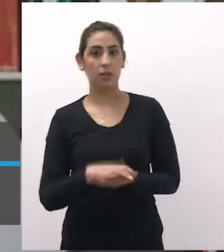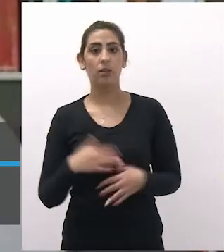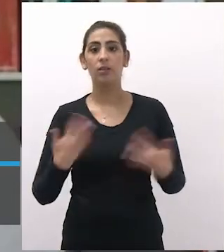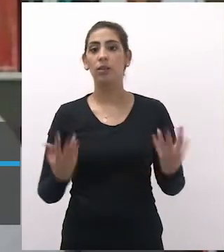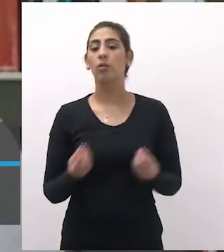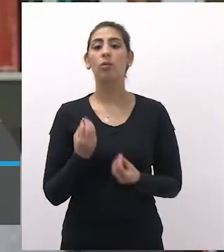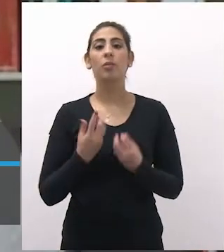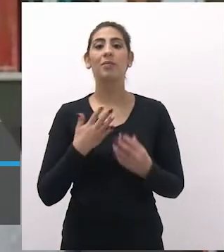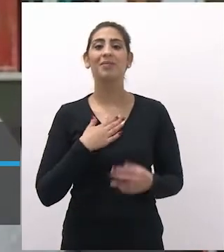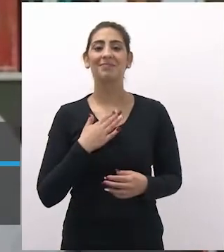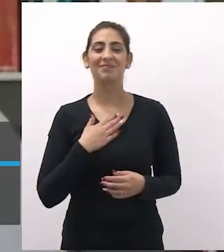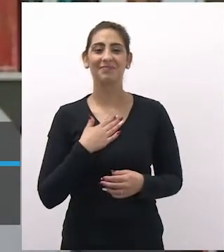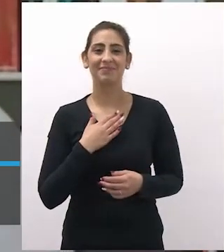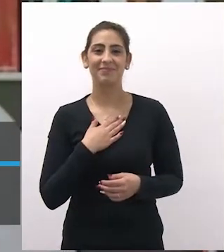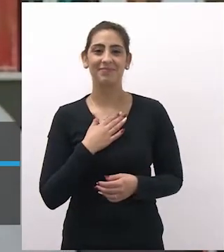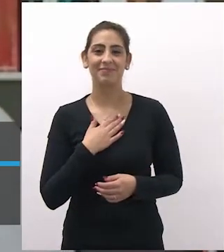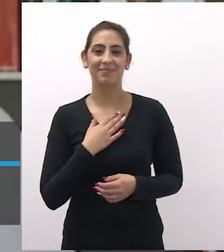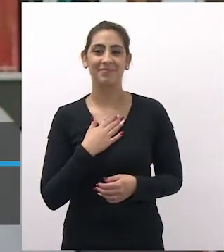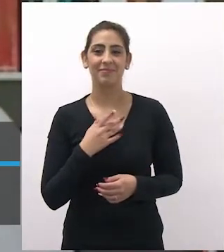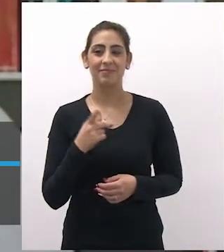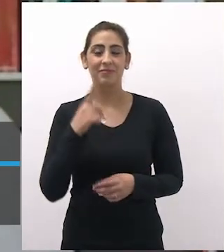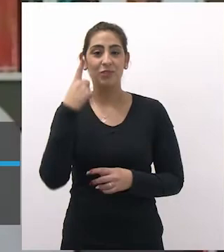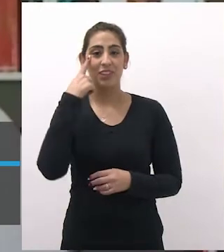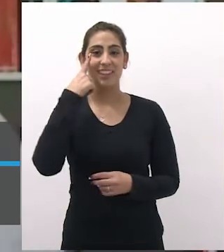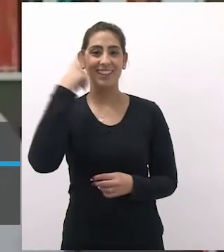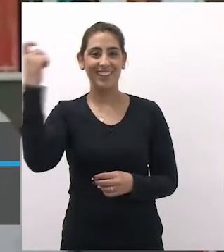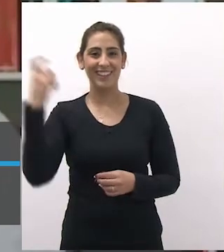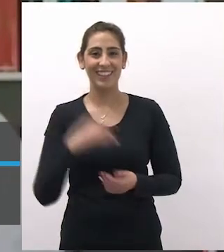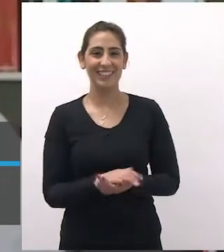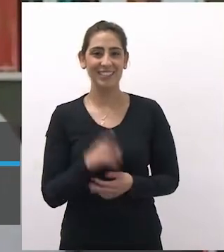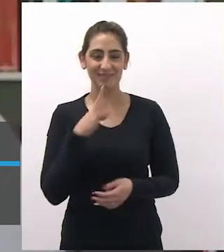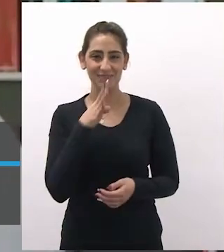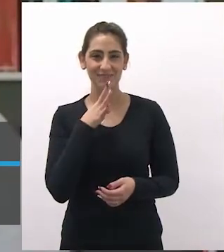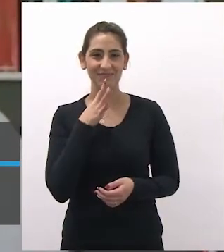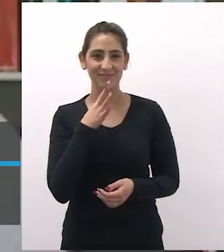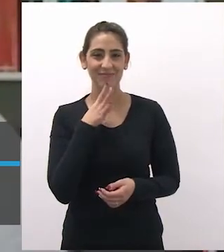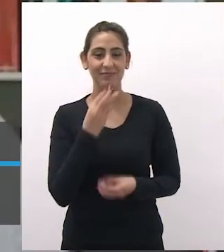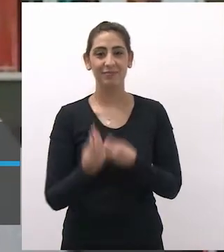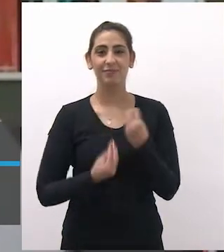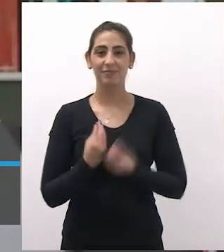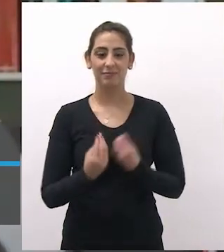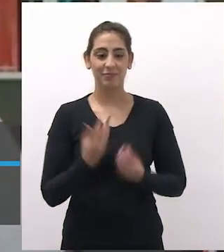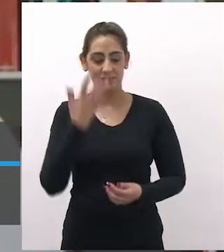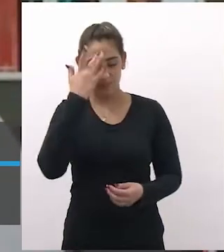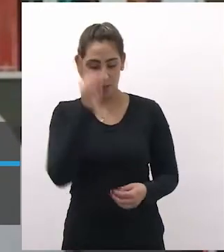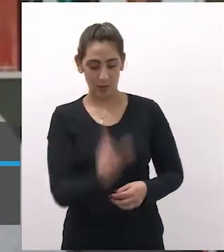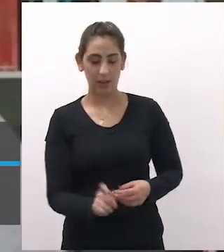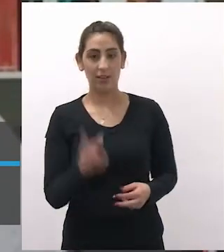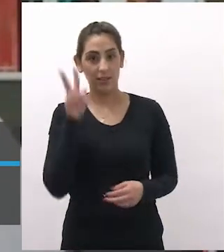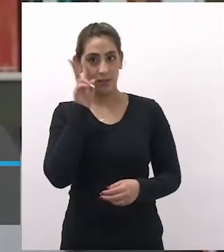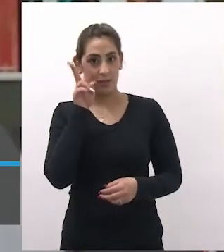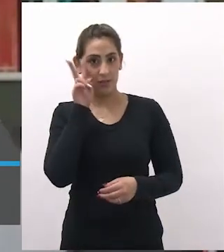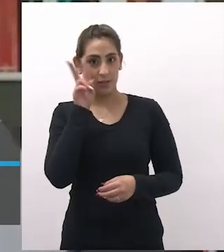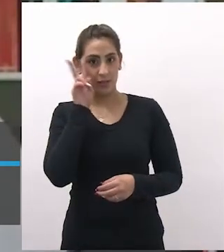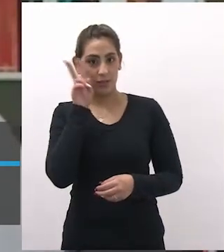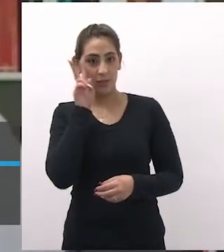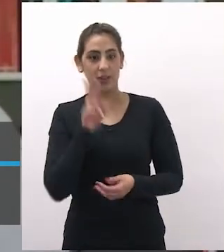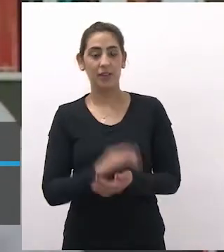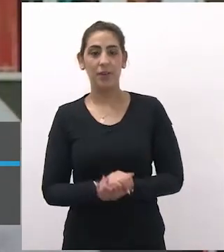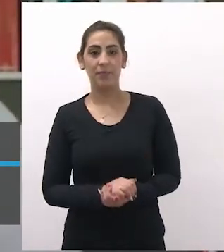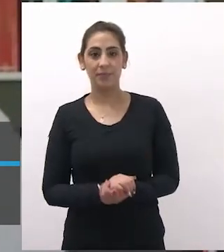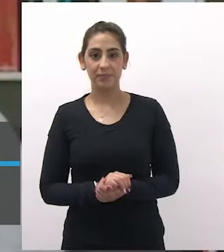mim, o que mais me motivou foi a ideia de conhecer sobre a minha história, a história dos meus povos,